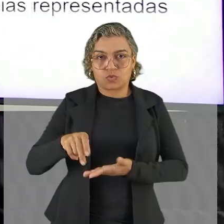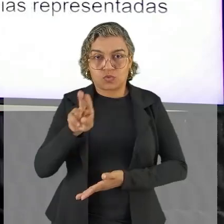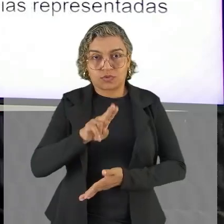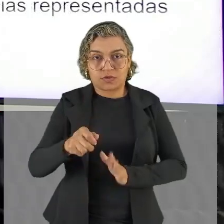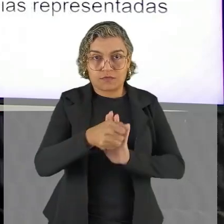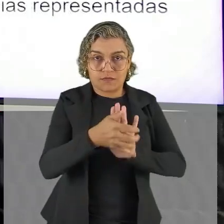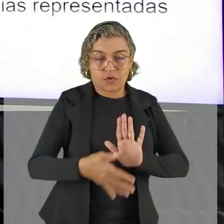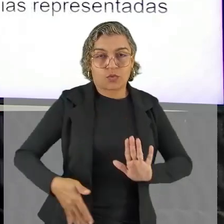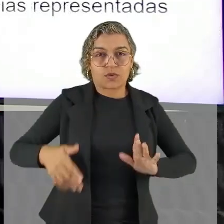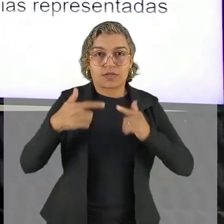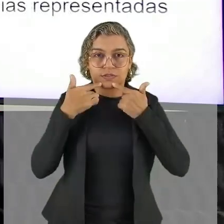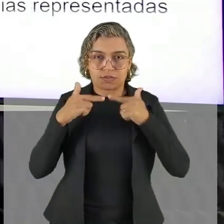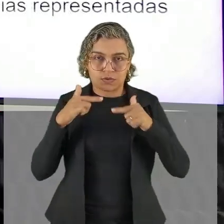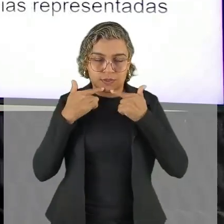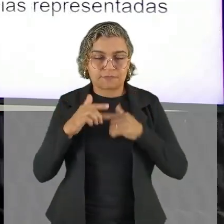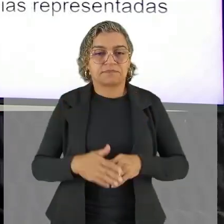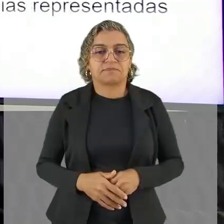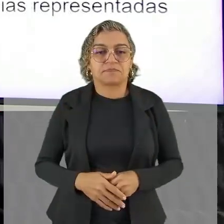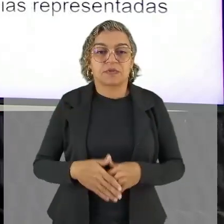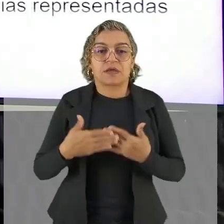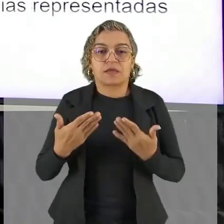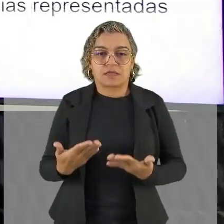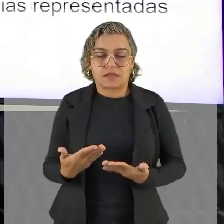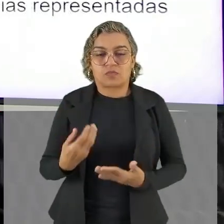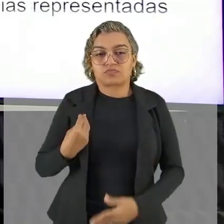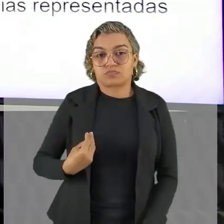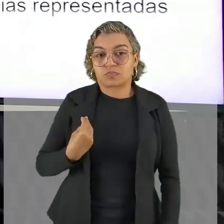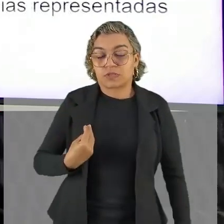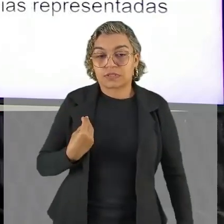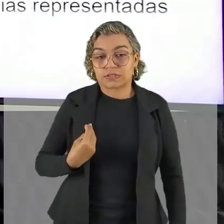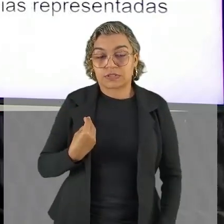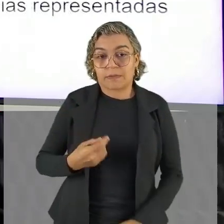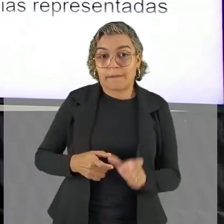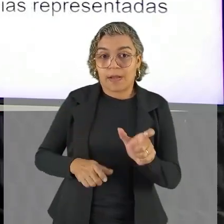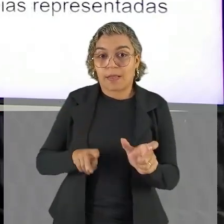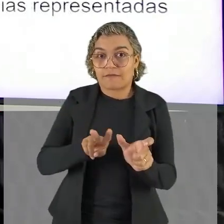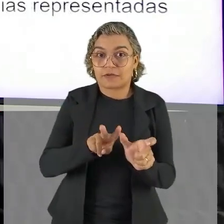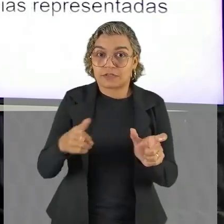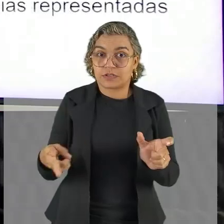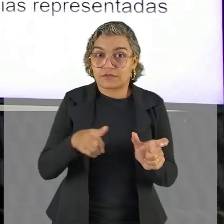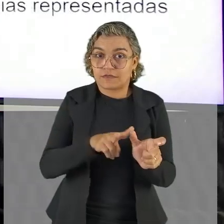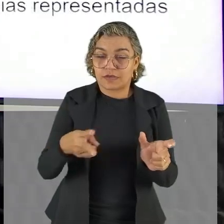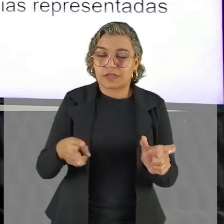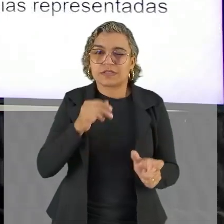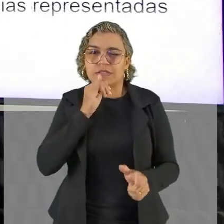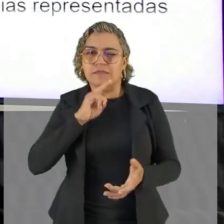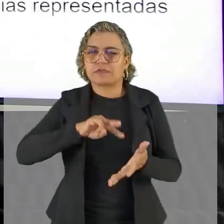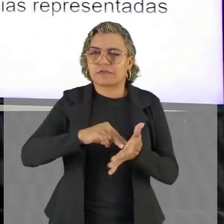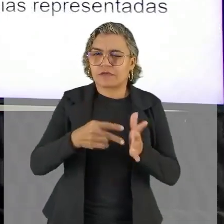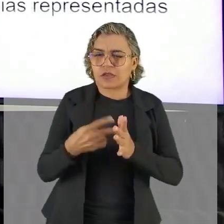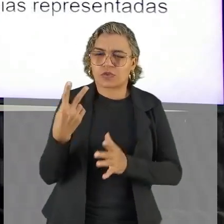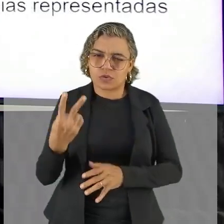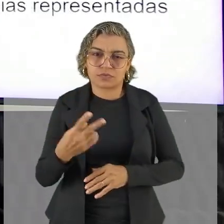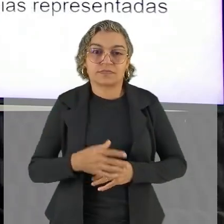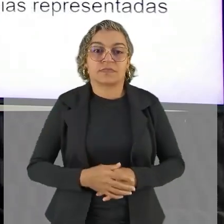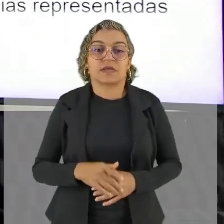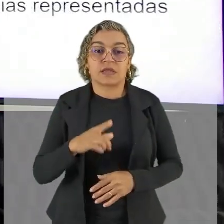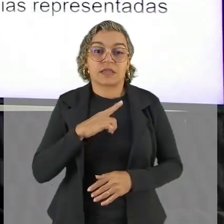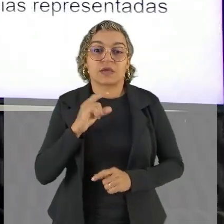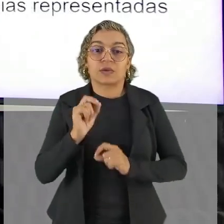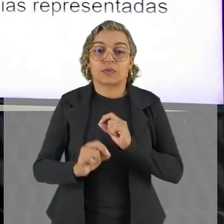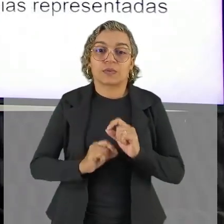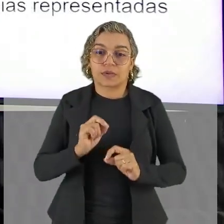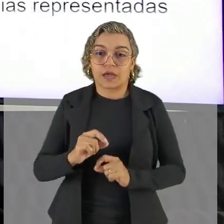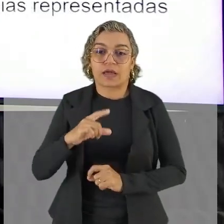linguagem. Agora ele diz assim, a presença de antíntese no texto 1, que nós já lemos, em sois o sonho